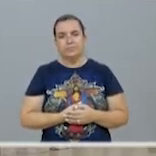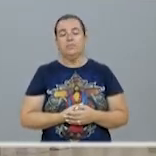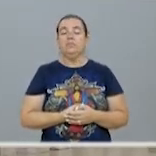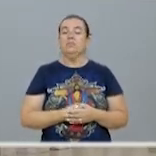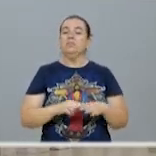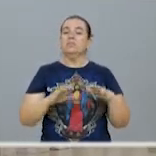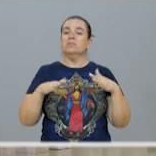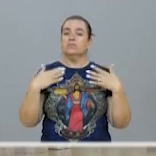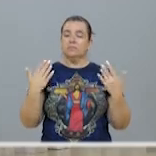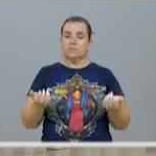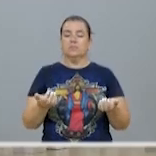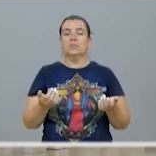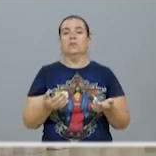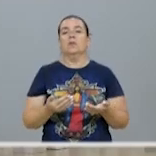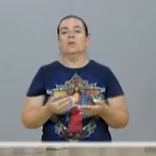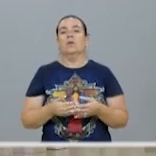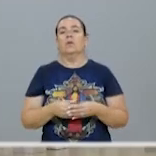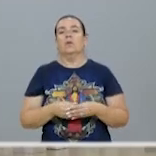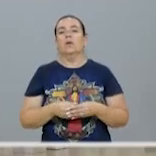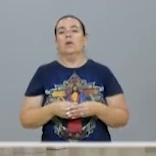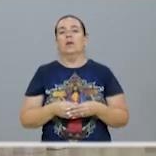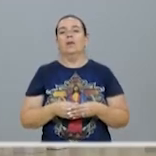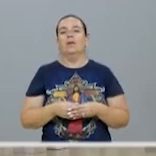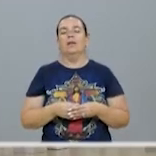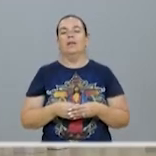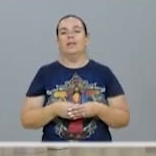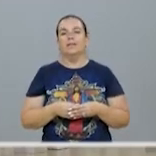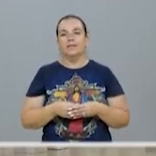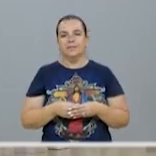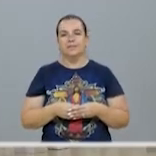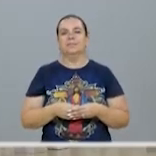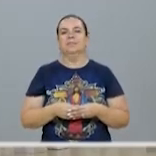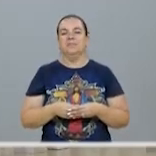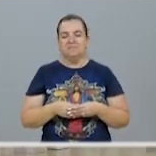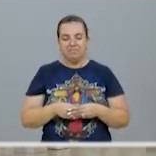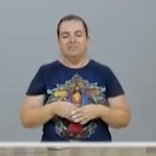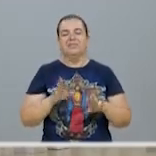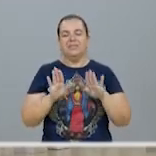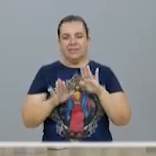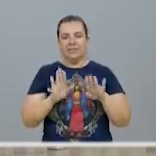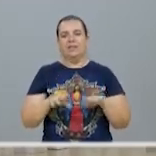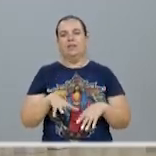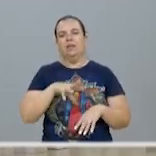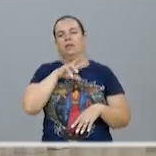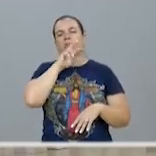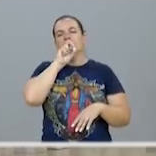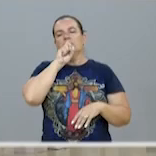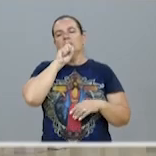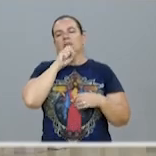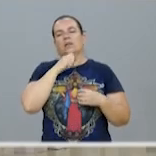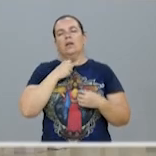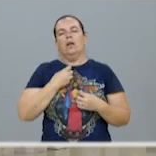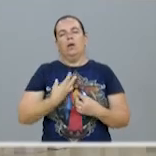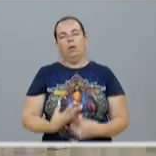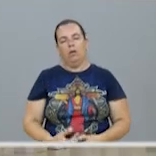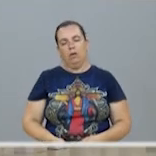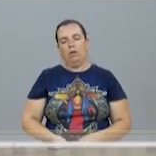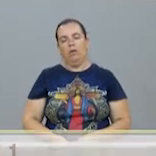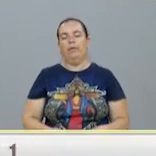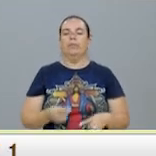quando você, como a filha aí fez, conheço bem essa respiração, filha, quando você está